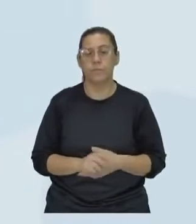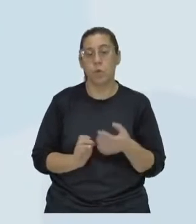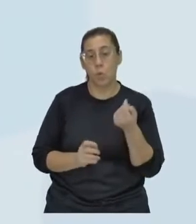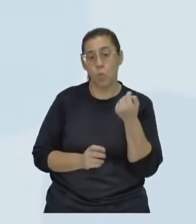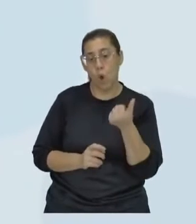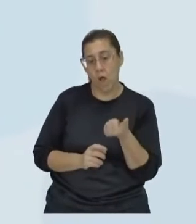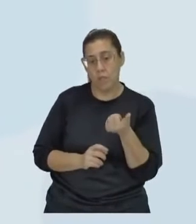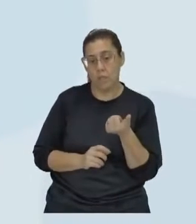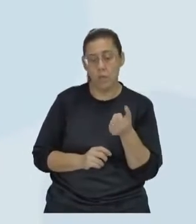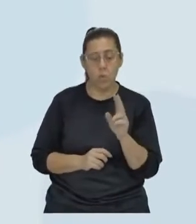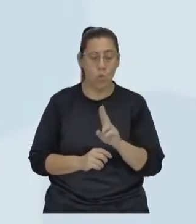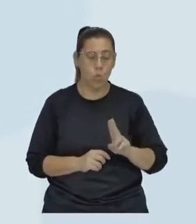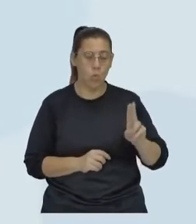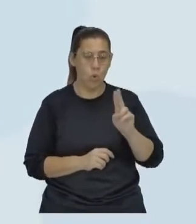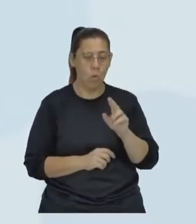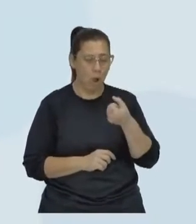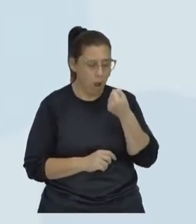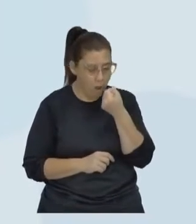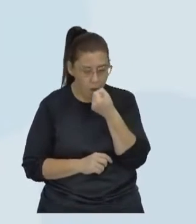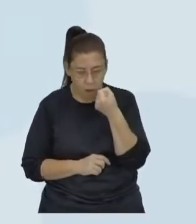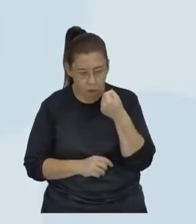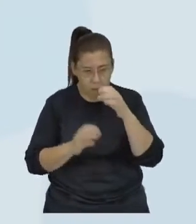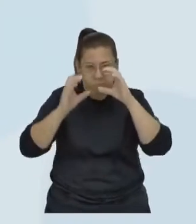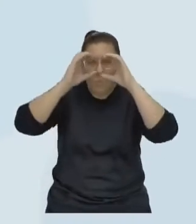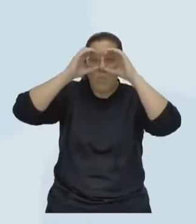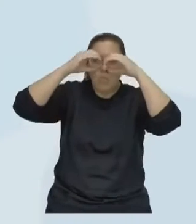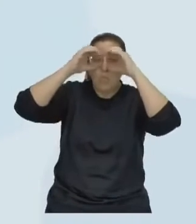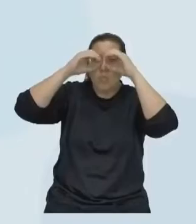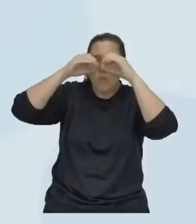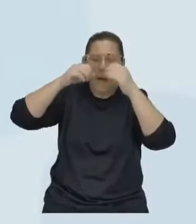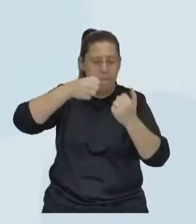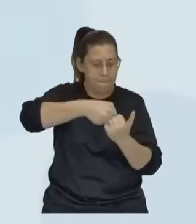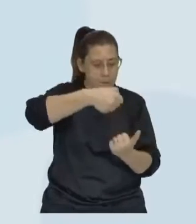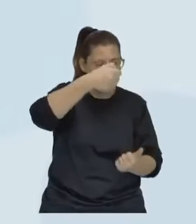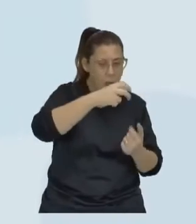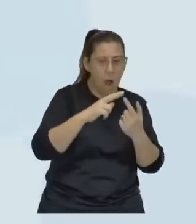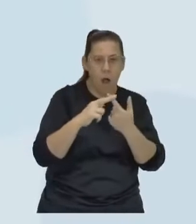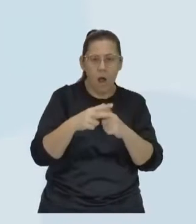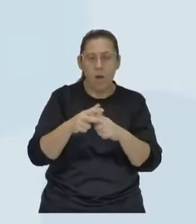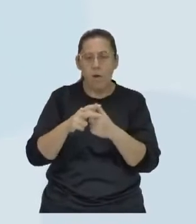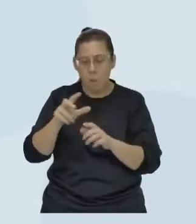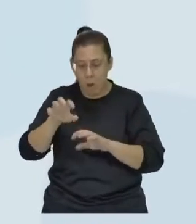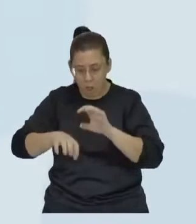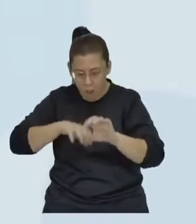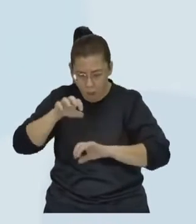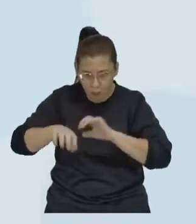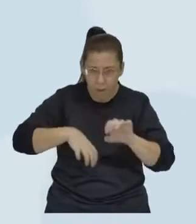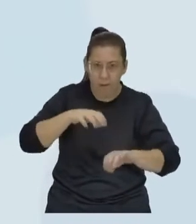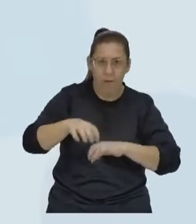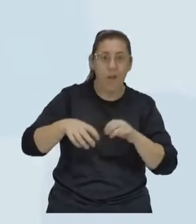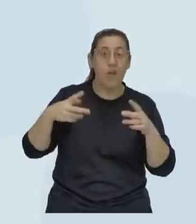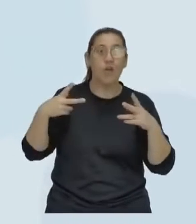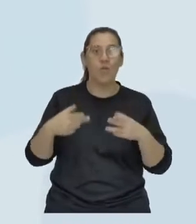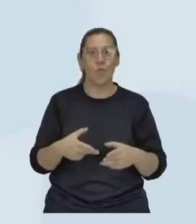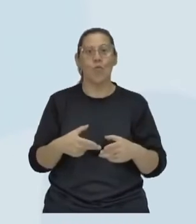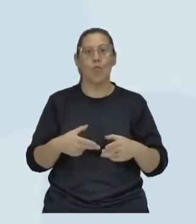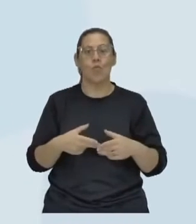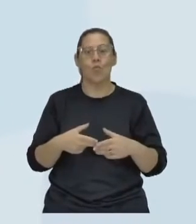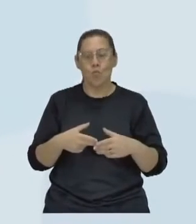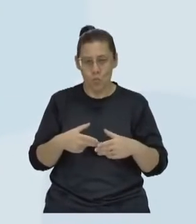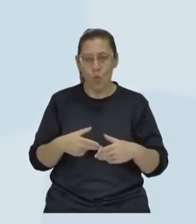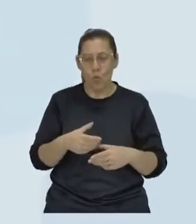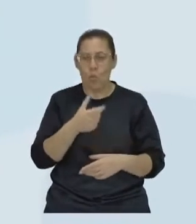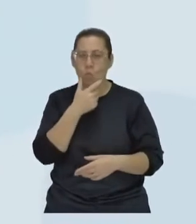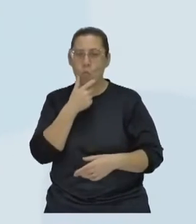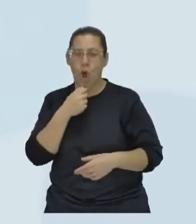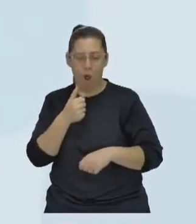Quase usava lupas e binóculos, mapas e ferramentas de escavação, igual a um detetive cheio